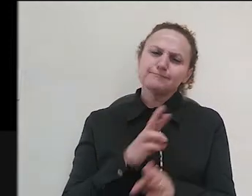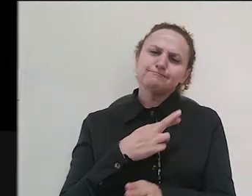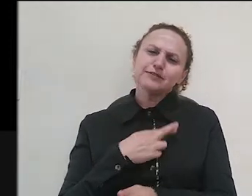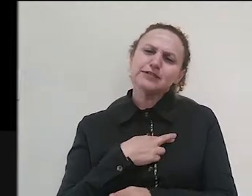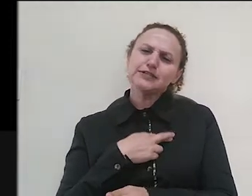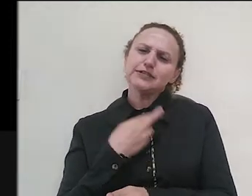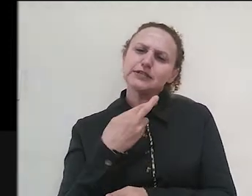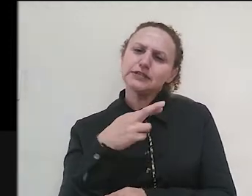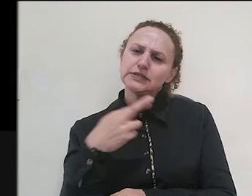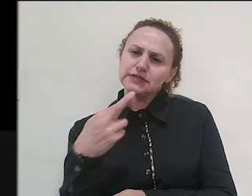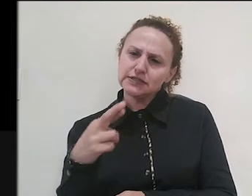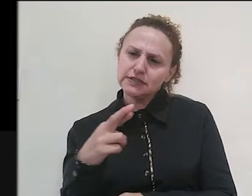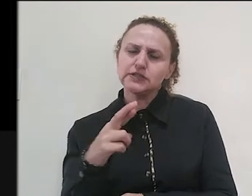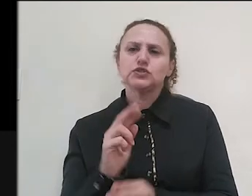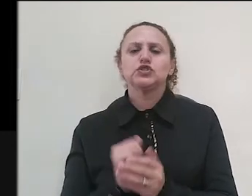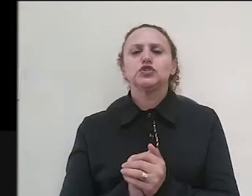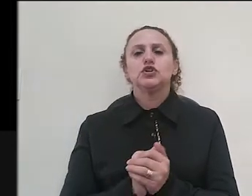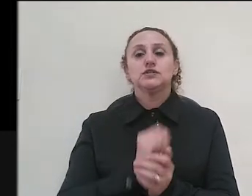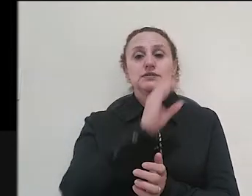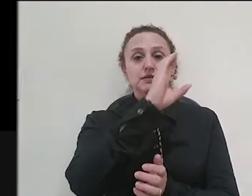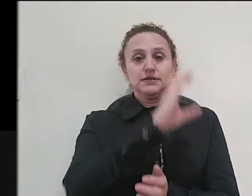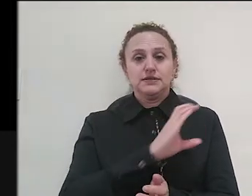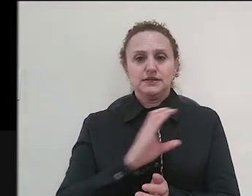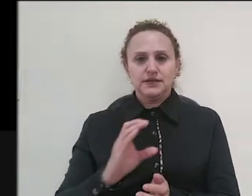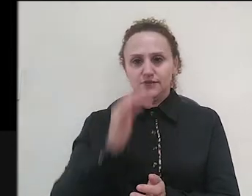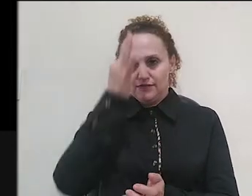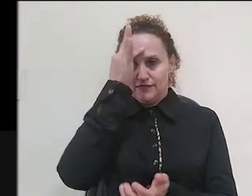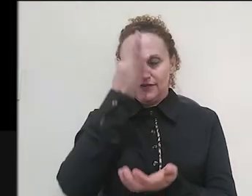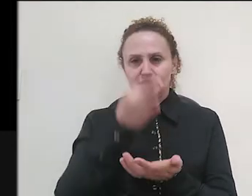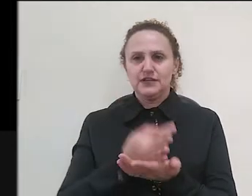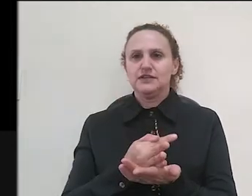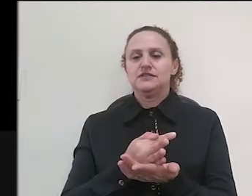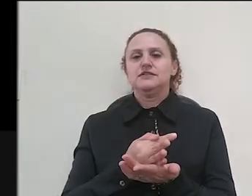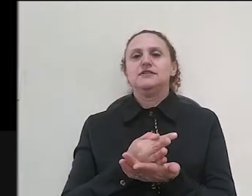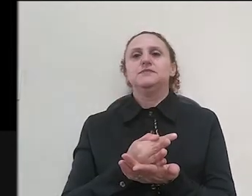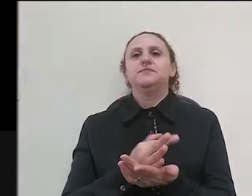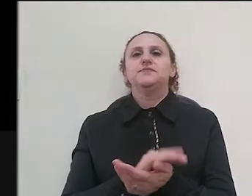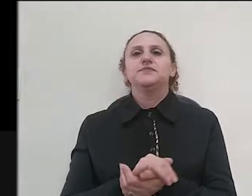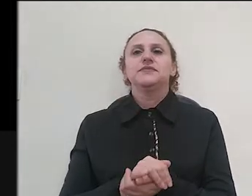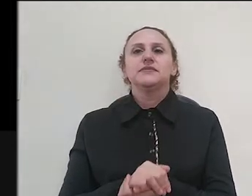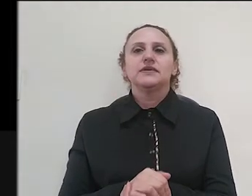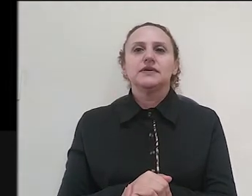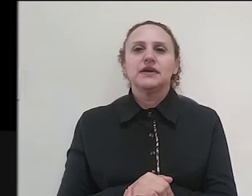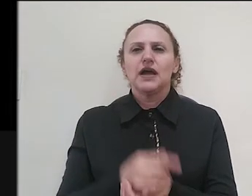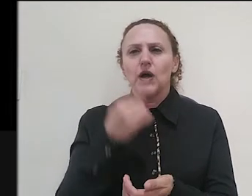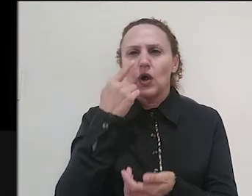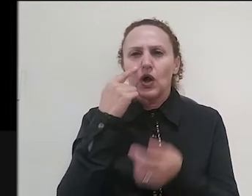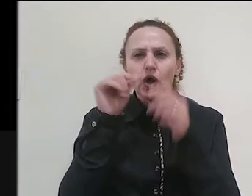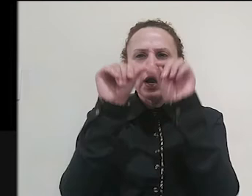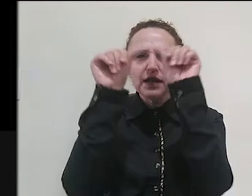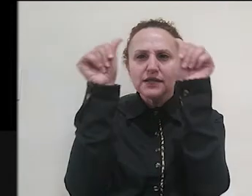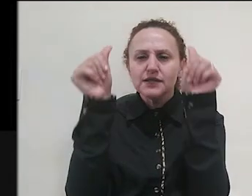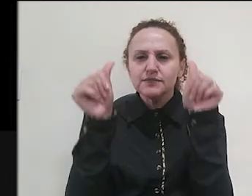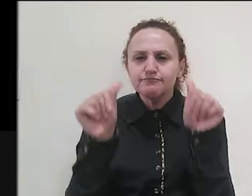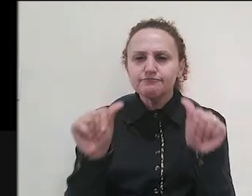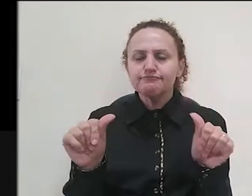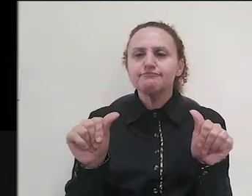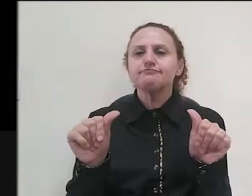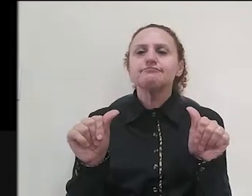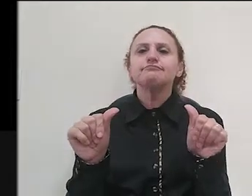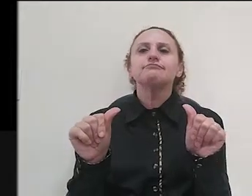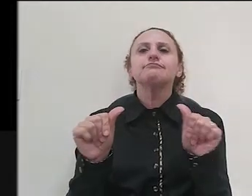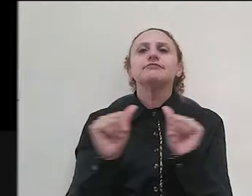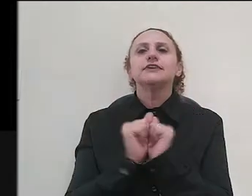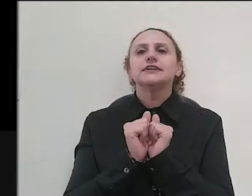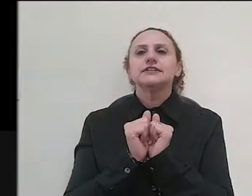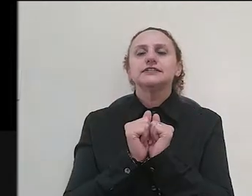de uma tradição greco-latina, mas principalmente de uma tradição judaico-cristã, como a gente vê nessa imagem aqui do Giotto. Outra tradição